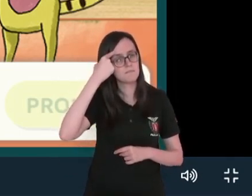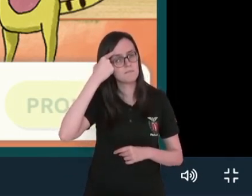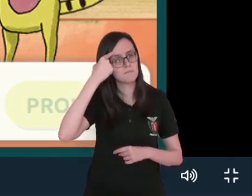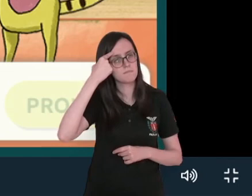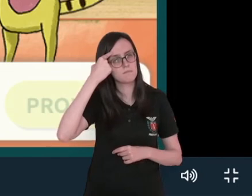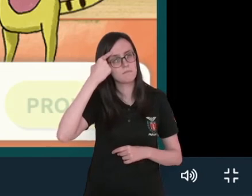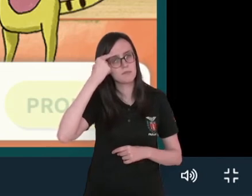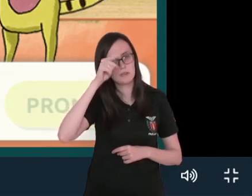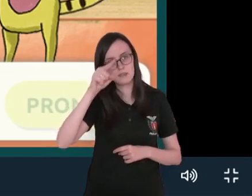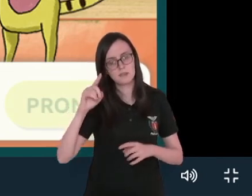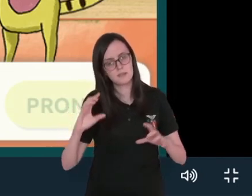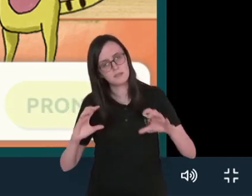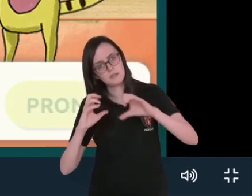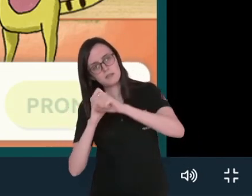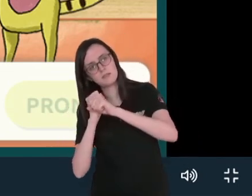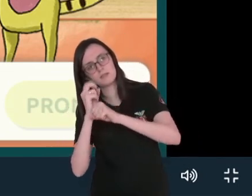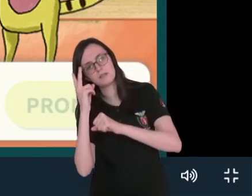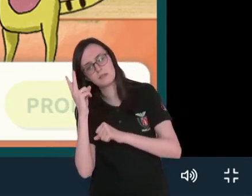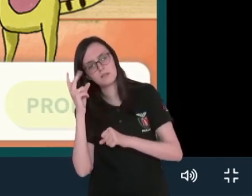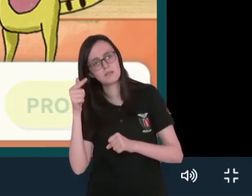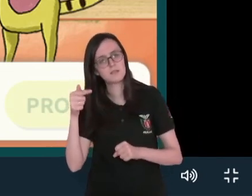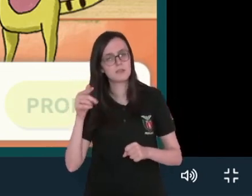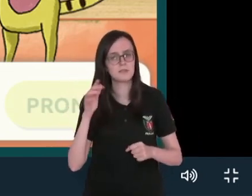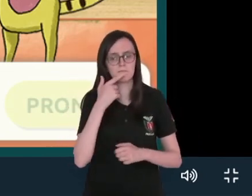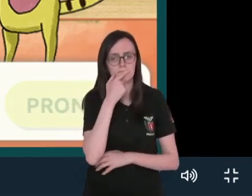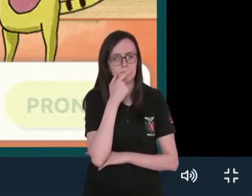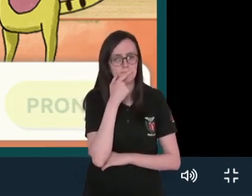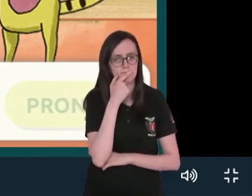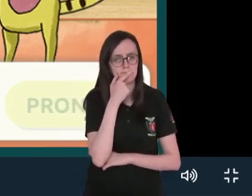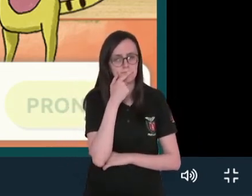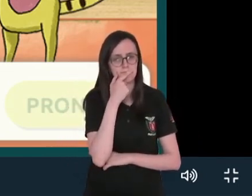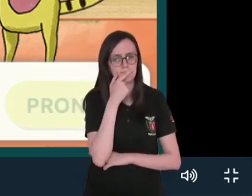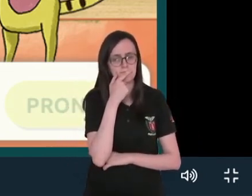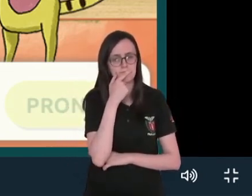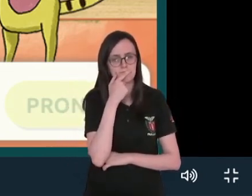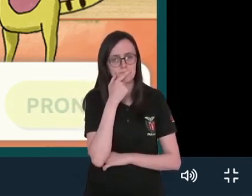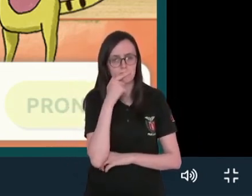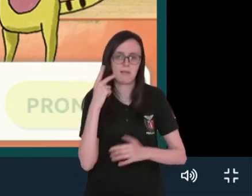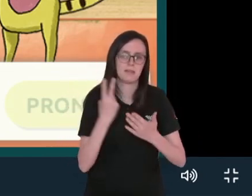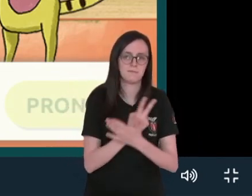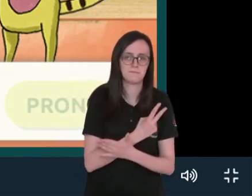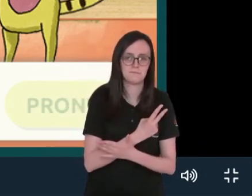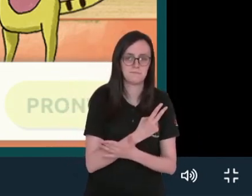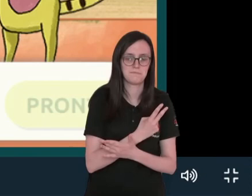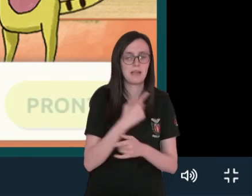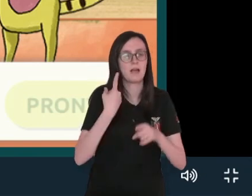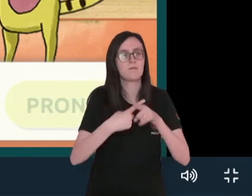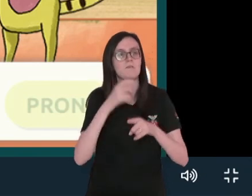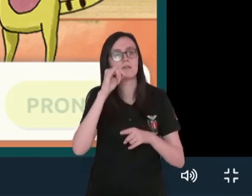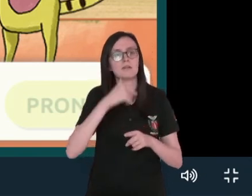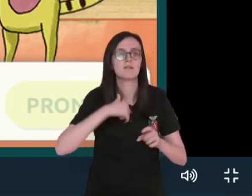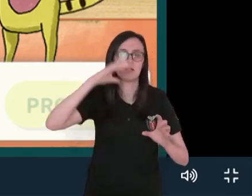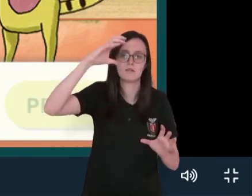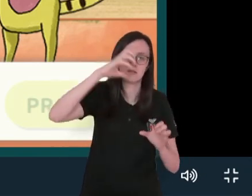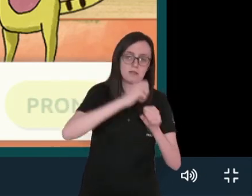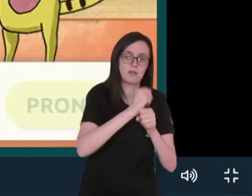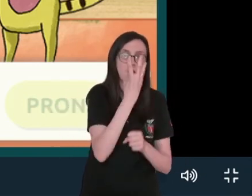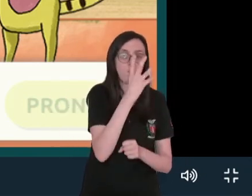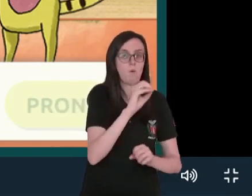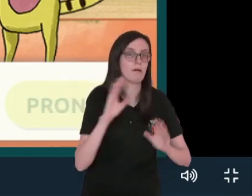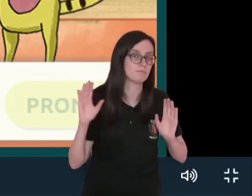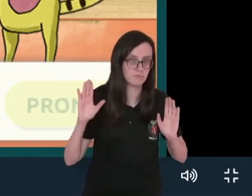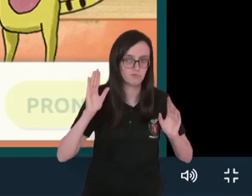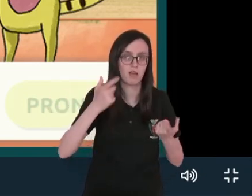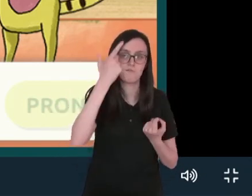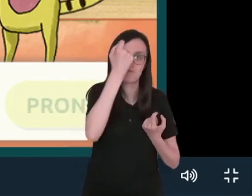dar 27, o 20, porque se eu coloco aqui, ó, tá vendo? Já vai dar errado, né? Porque aqui se eu somar já dá 40, né? 20